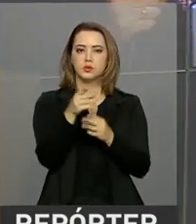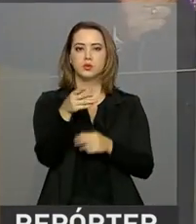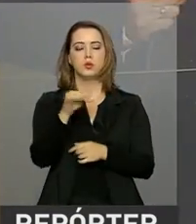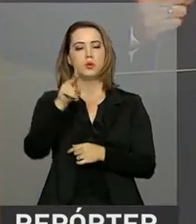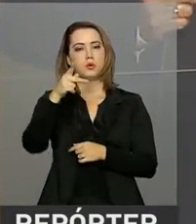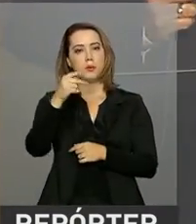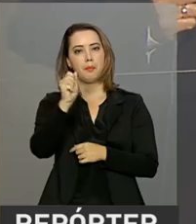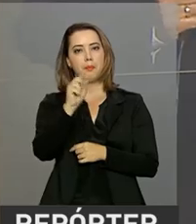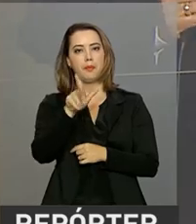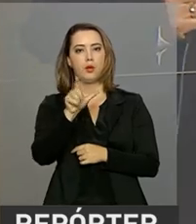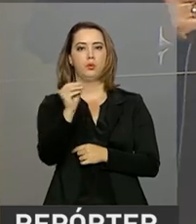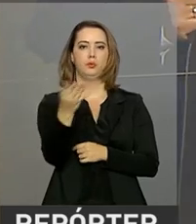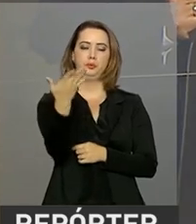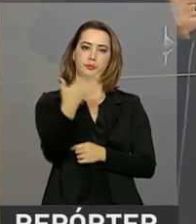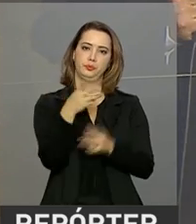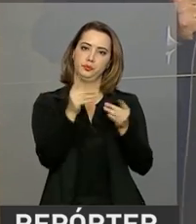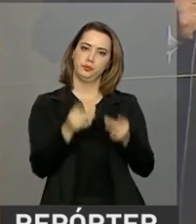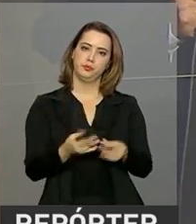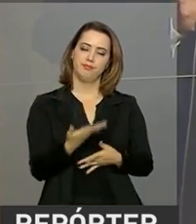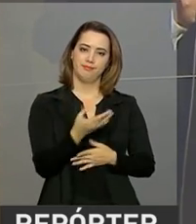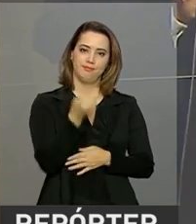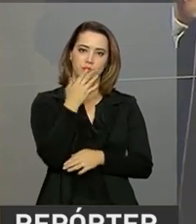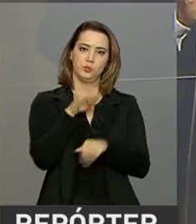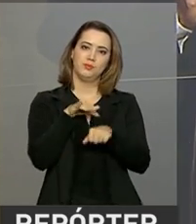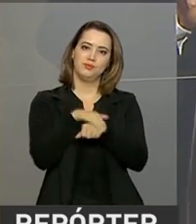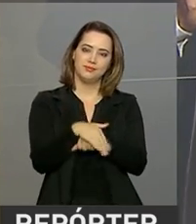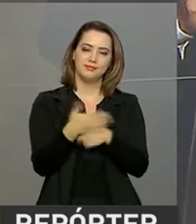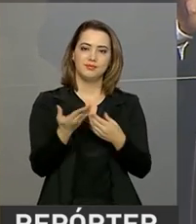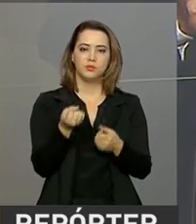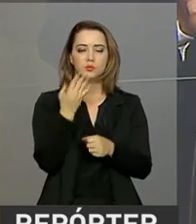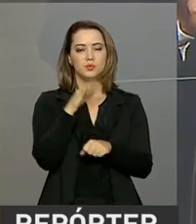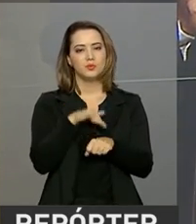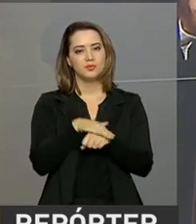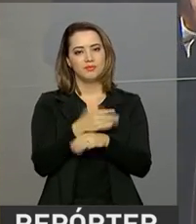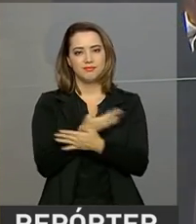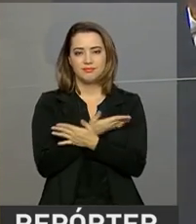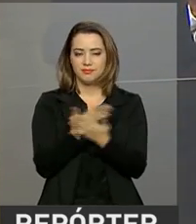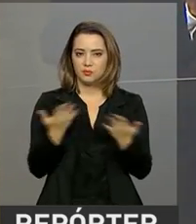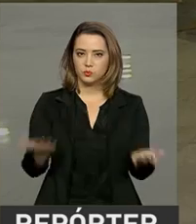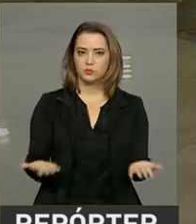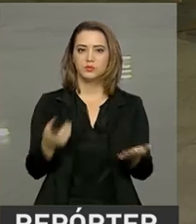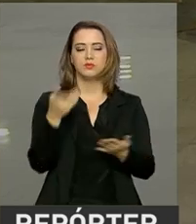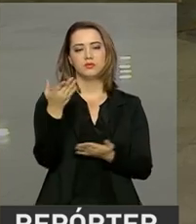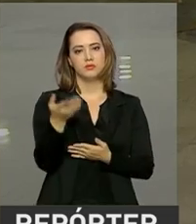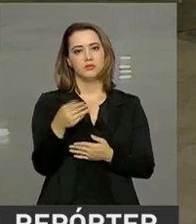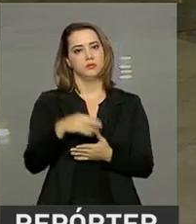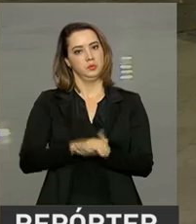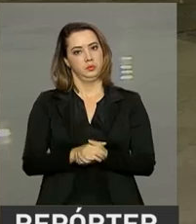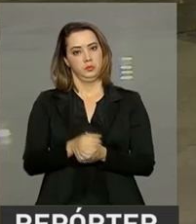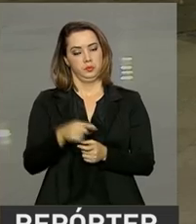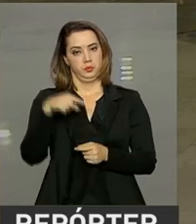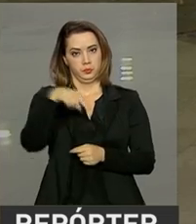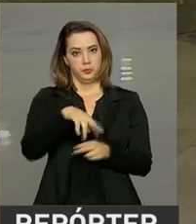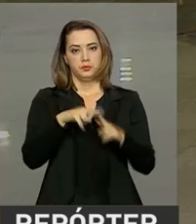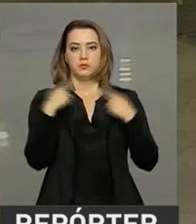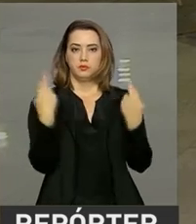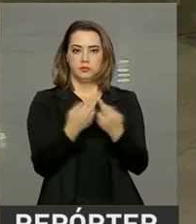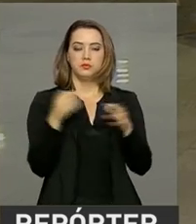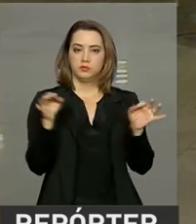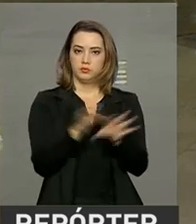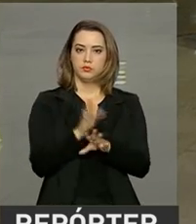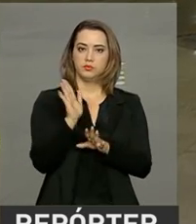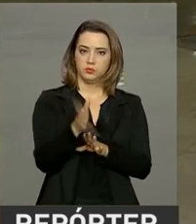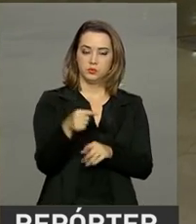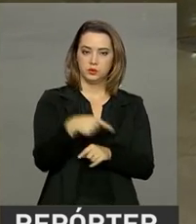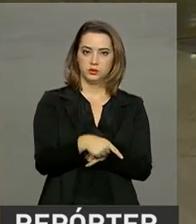informações pra gente Paulo boa noite boa noite Jaime Boa noite a todos que nos assistem na TV NBR essa Reunião terminou agora